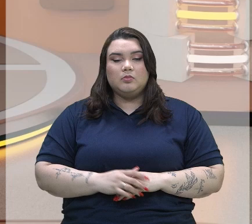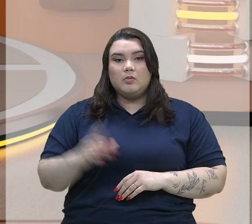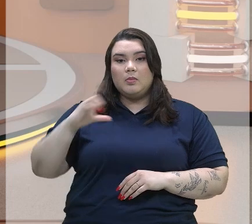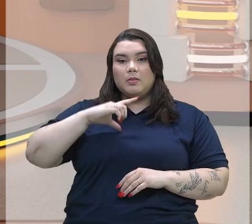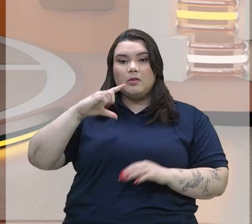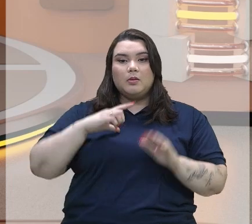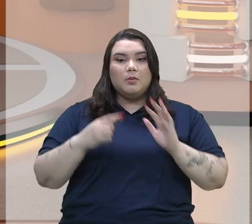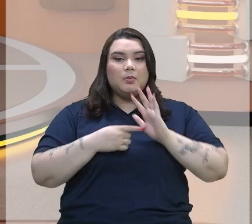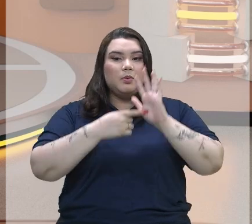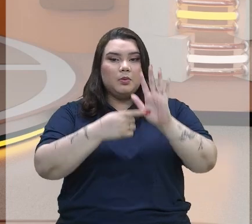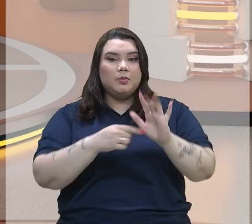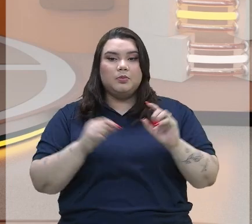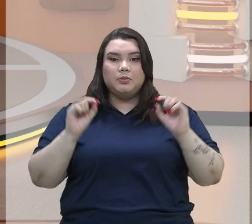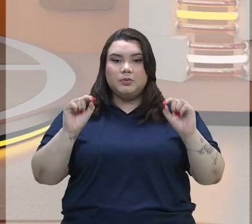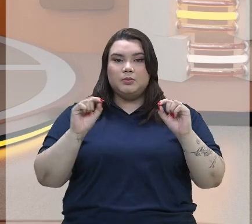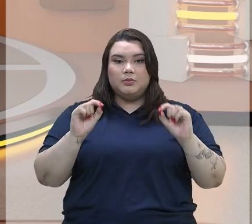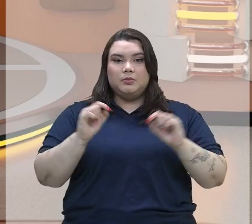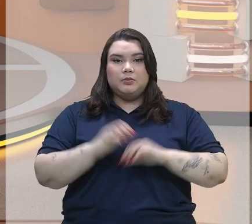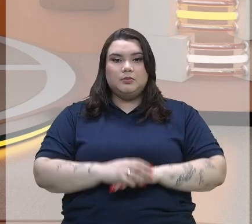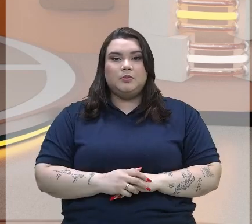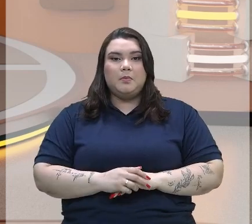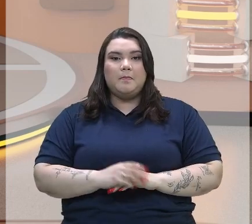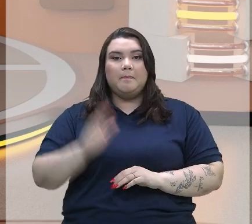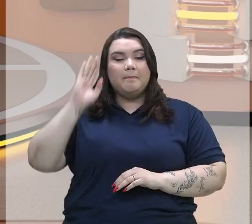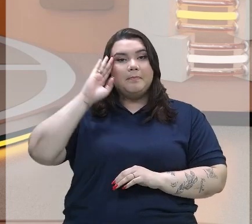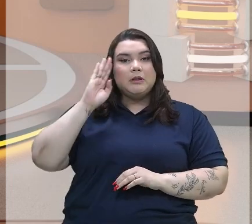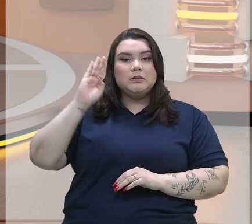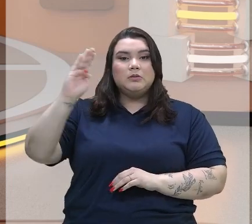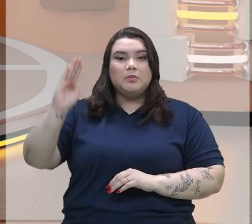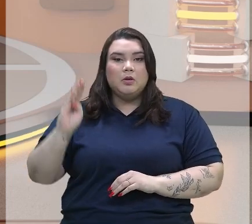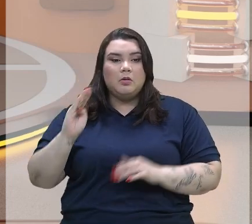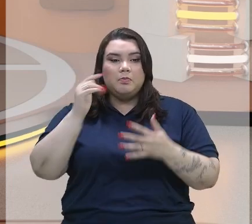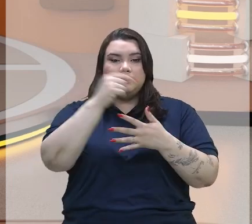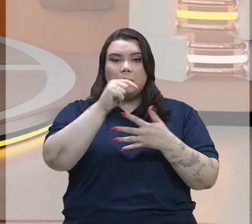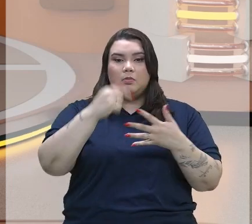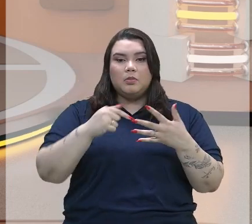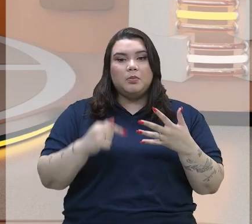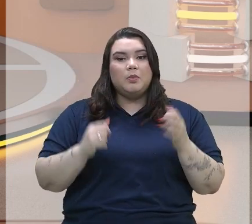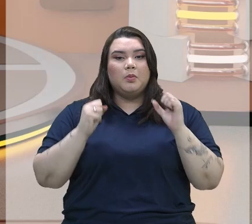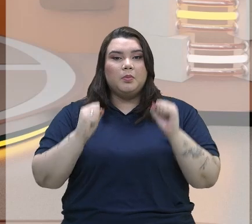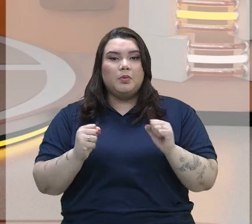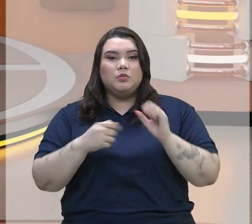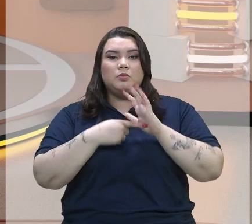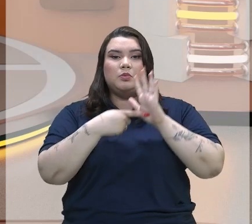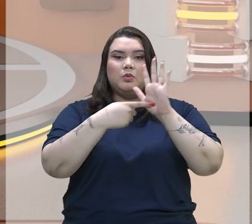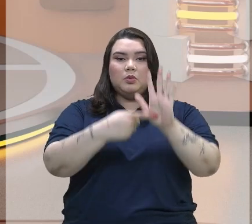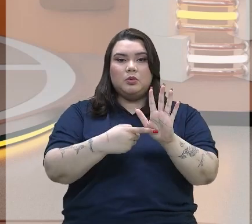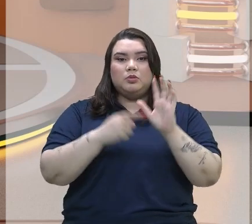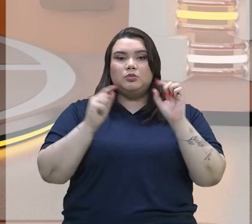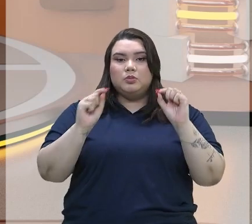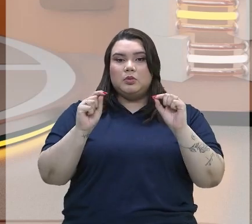aqui os principais pontos que a gente pode ressaltar como importantes,